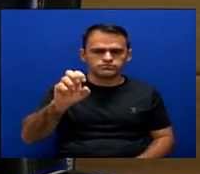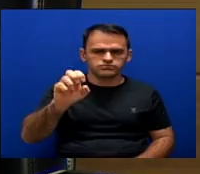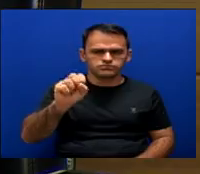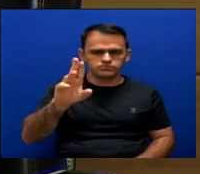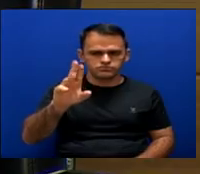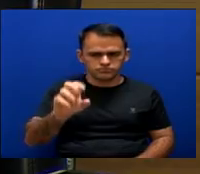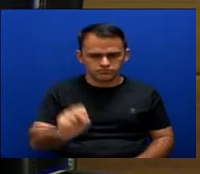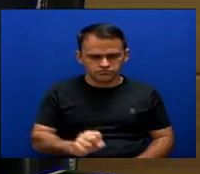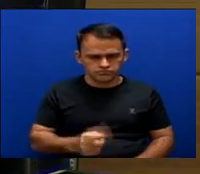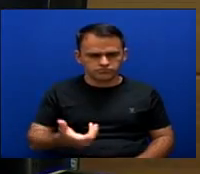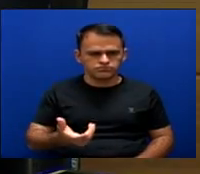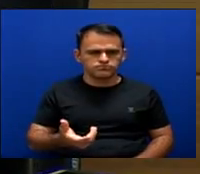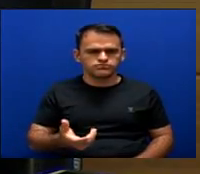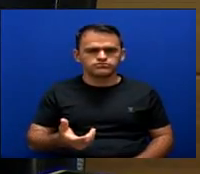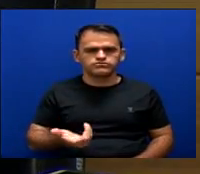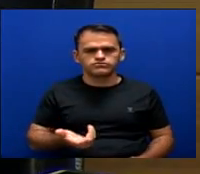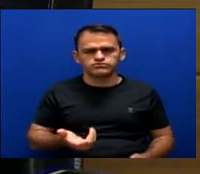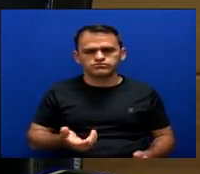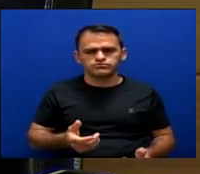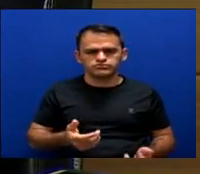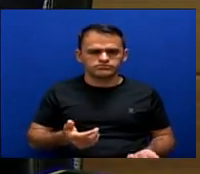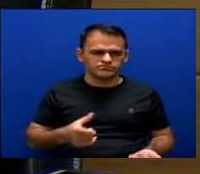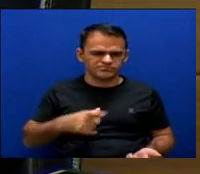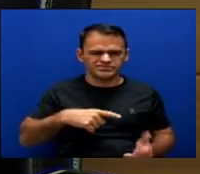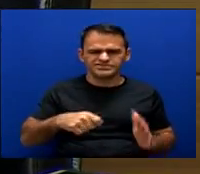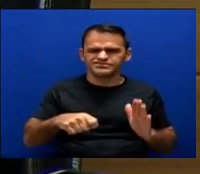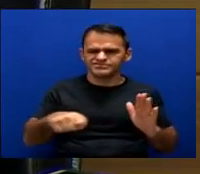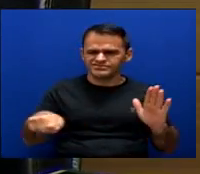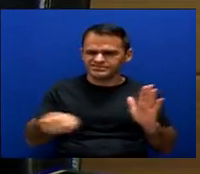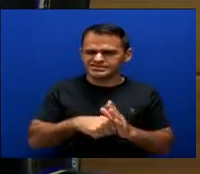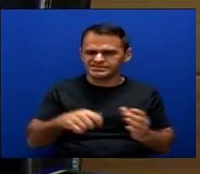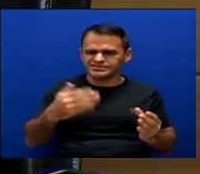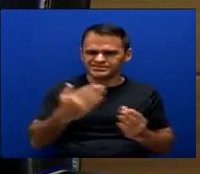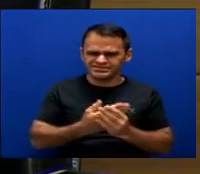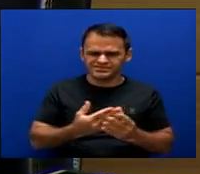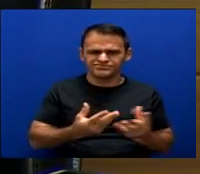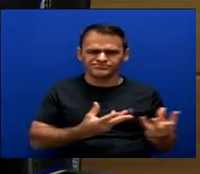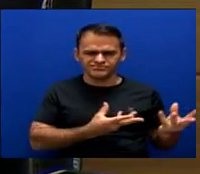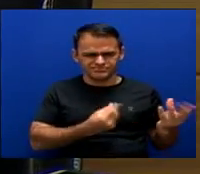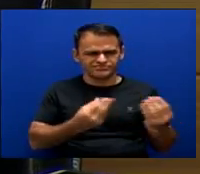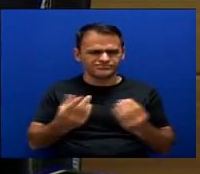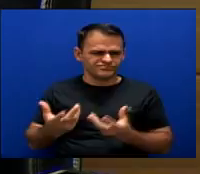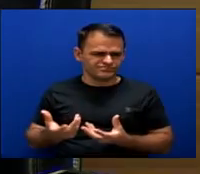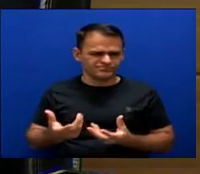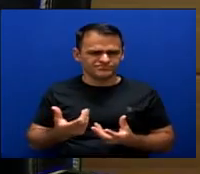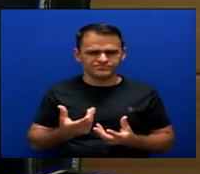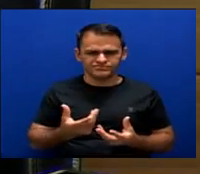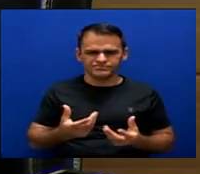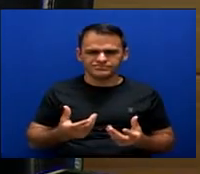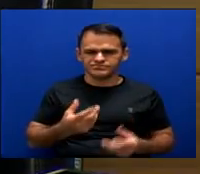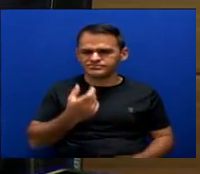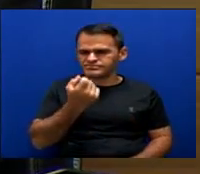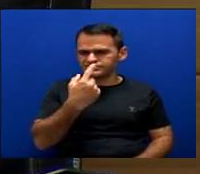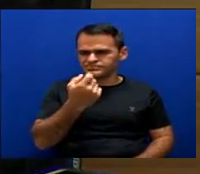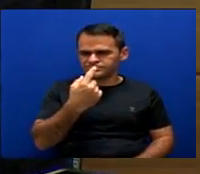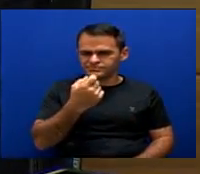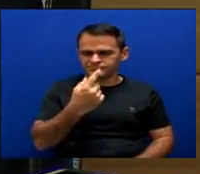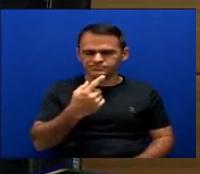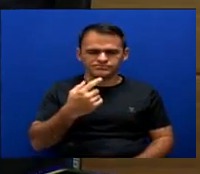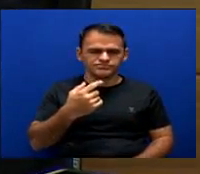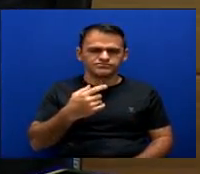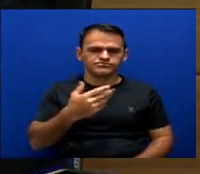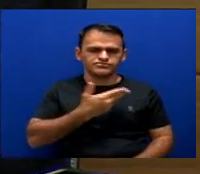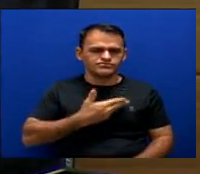da judicialização de medicamentos que towner ando muito estados municípios então nós estamos preocupados